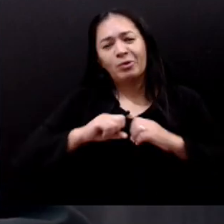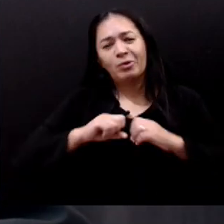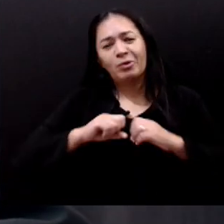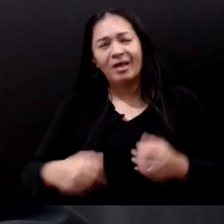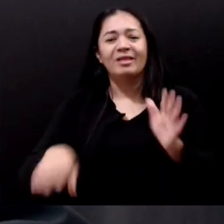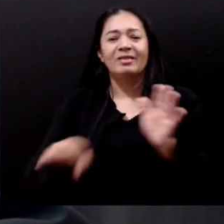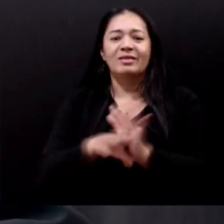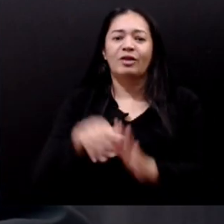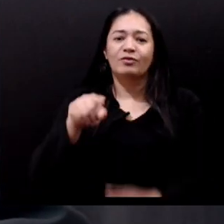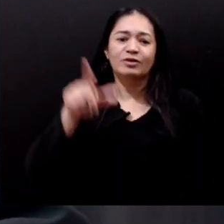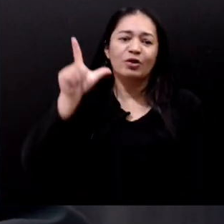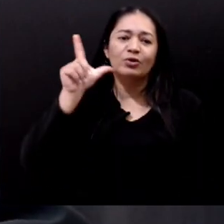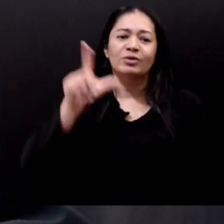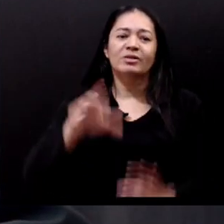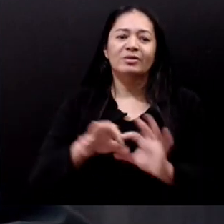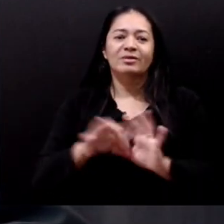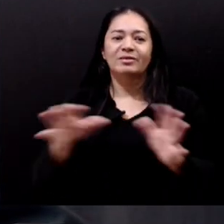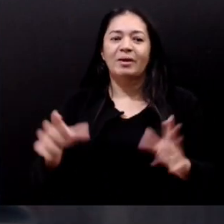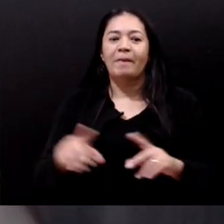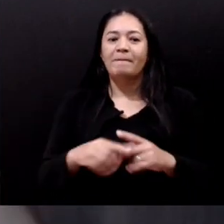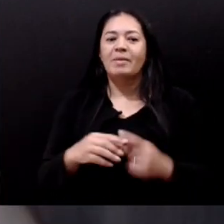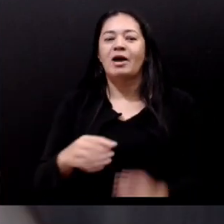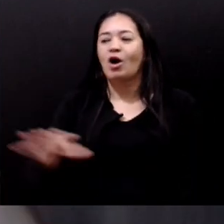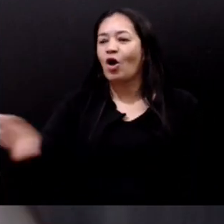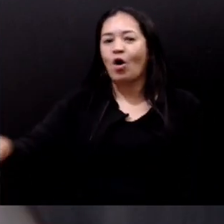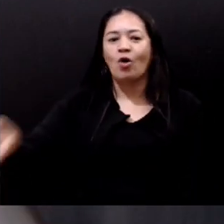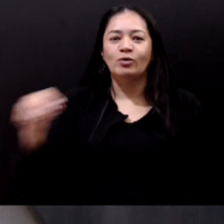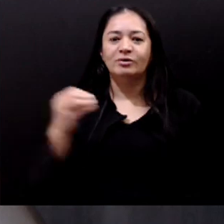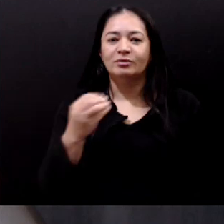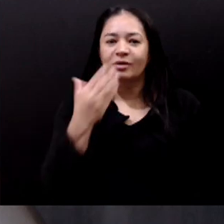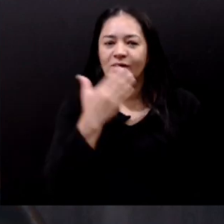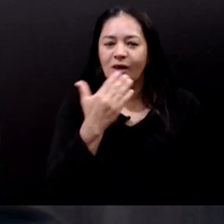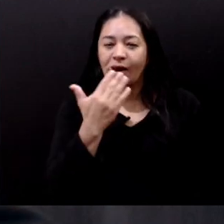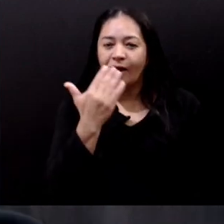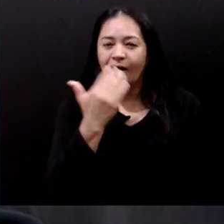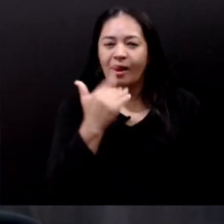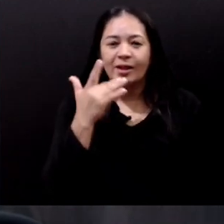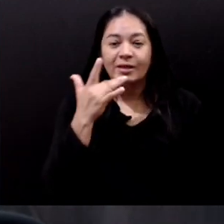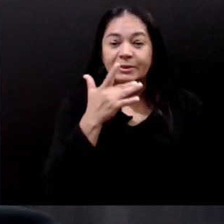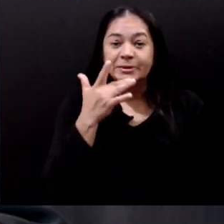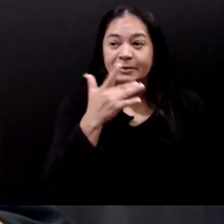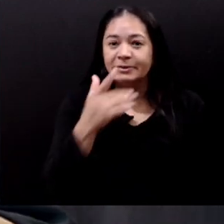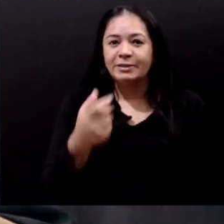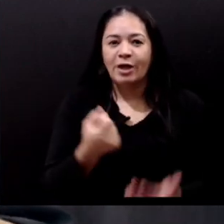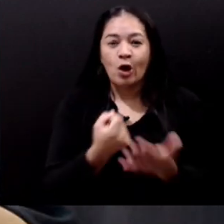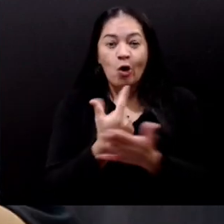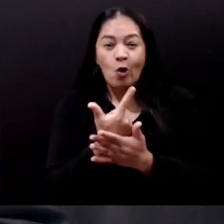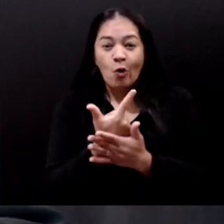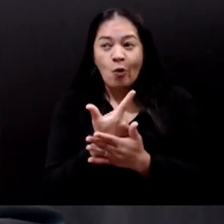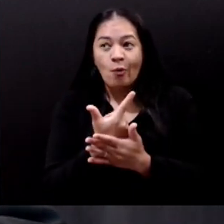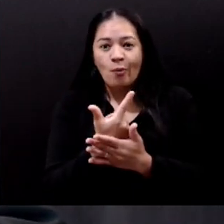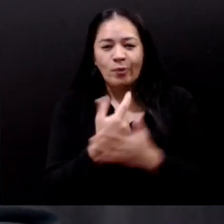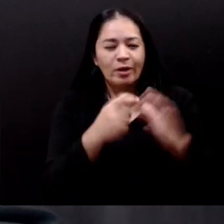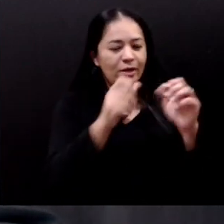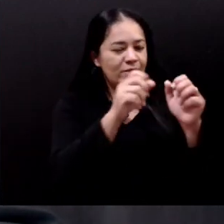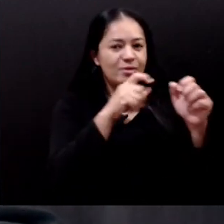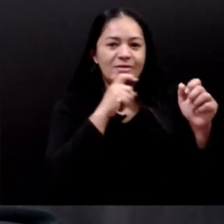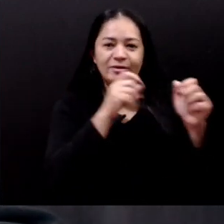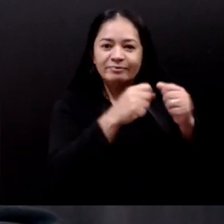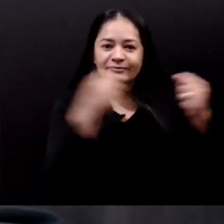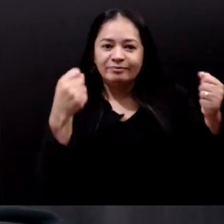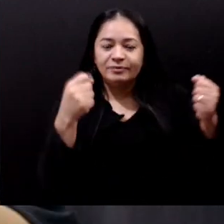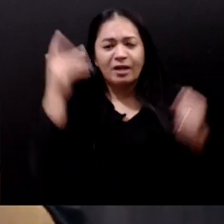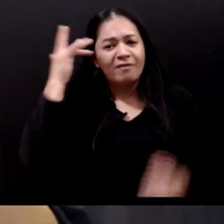Ao passo que comendo um doce, ele tá lá na geladeira, ele tá lá no iFood ao toque da mão. Então, fica muito mais fácil,